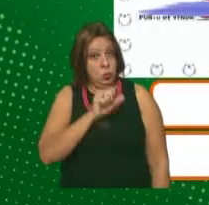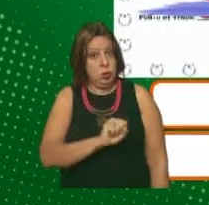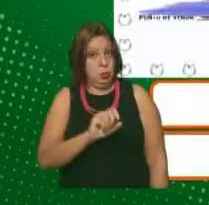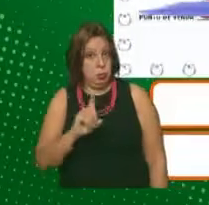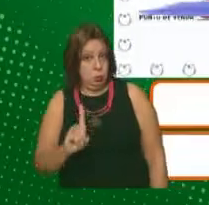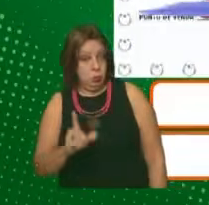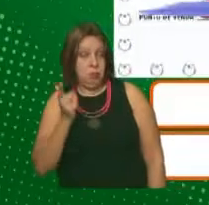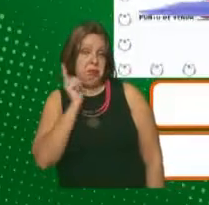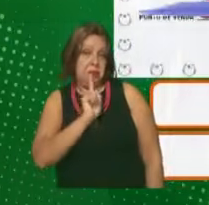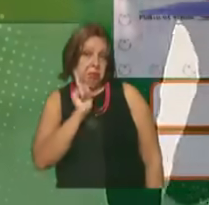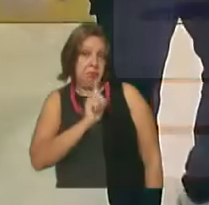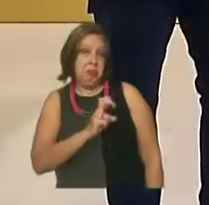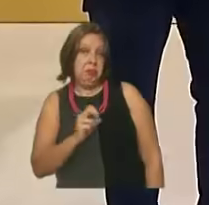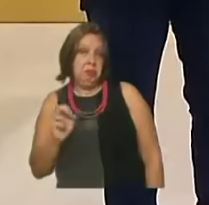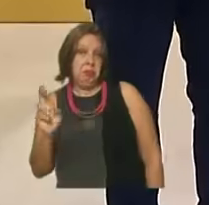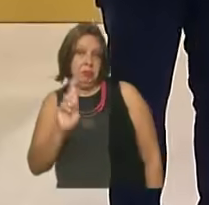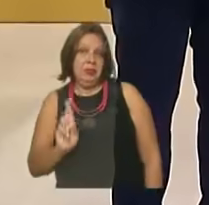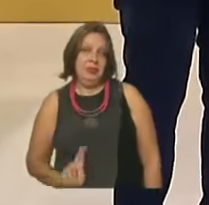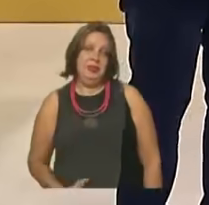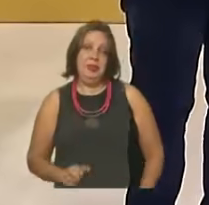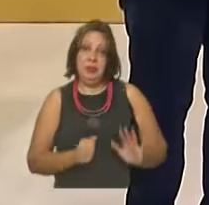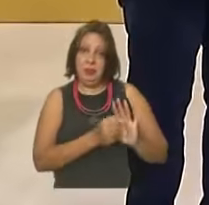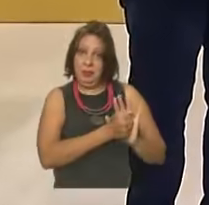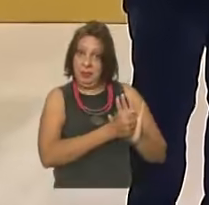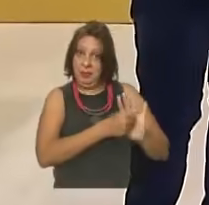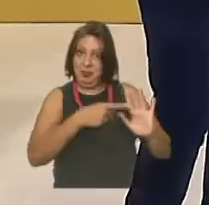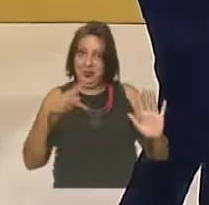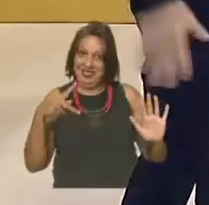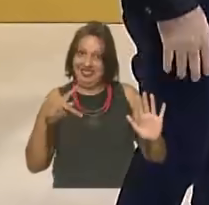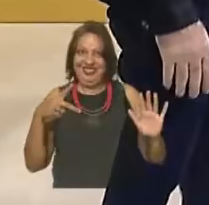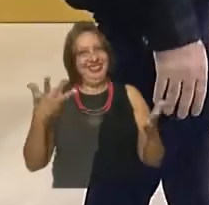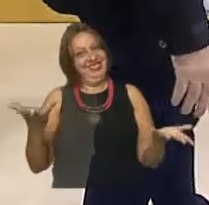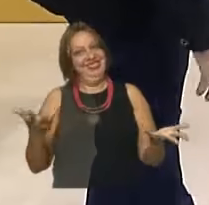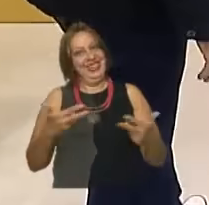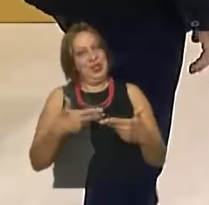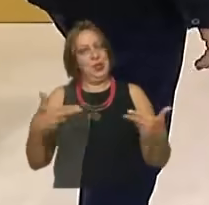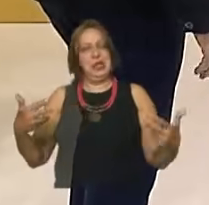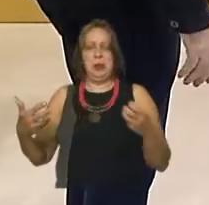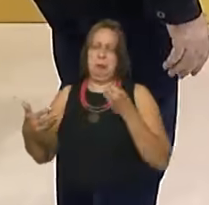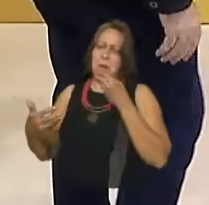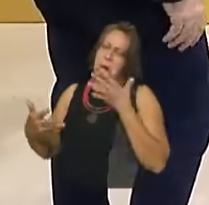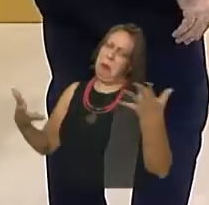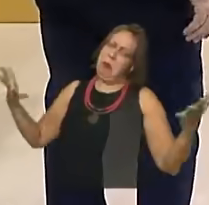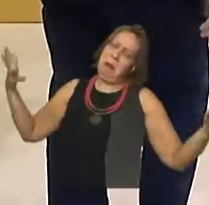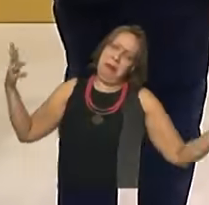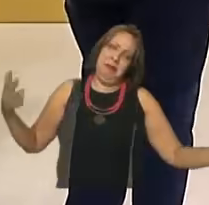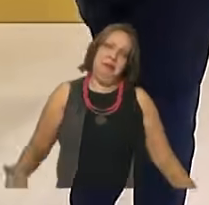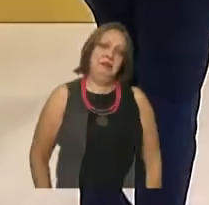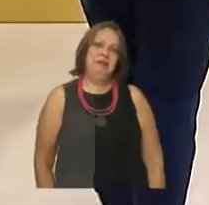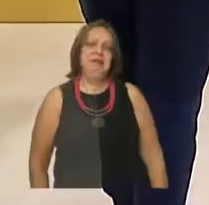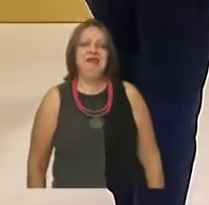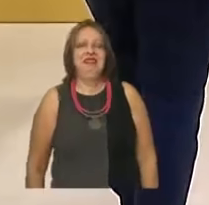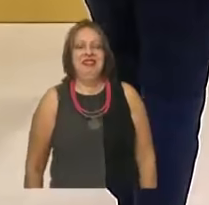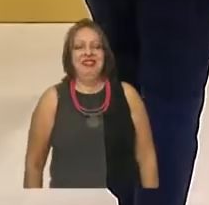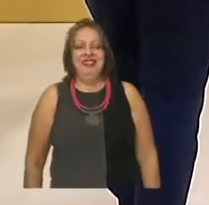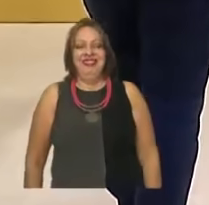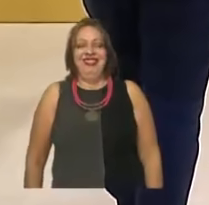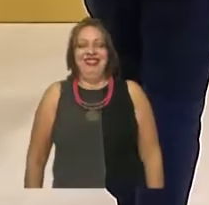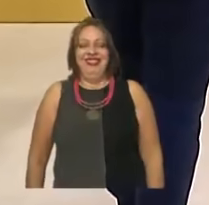levou R$500 online, sem sair de casa. Oh, coisa boa! Pode ser agora, viu? Pode ser